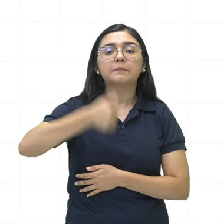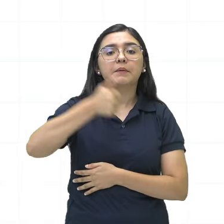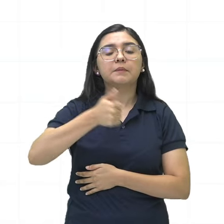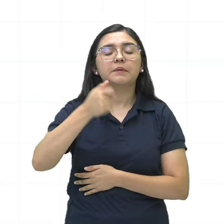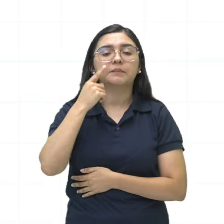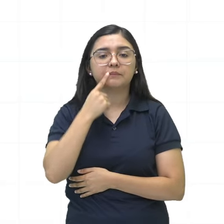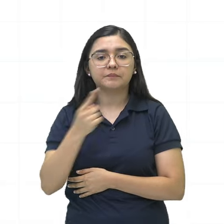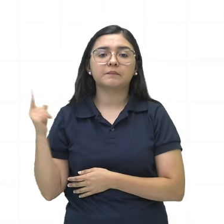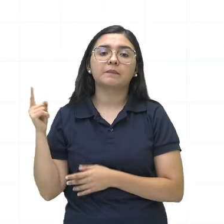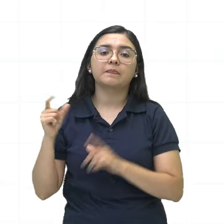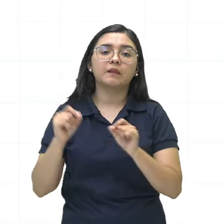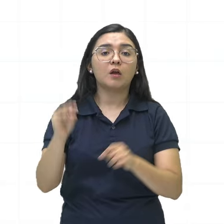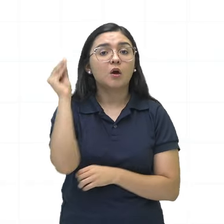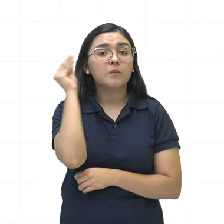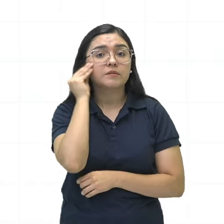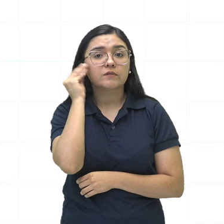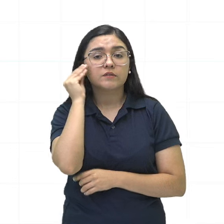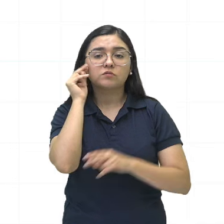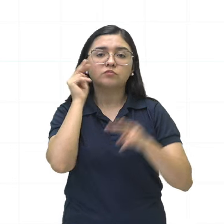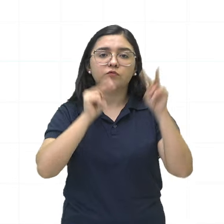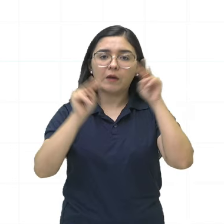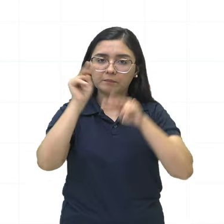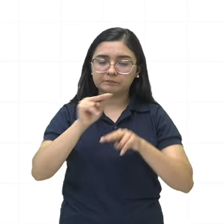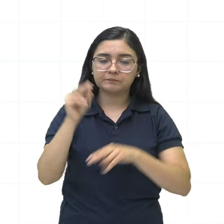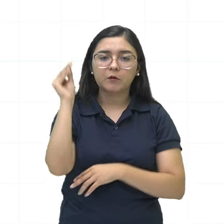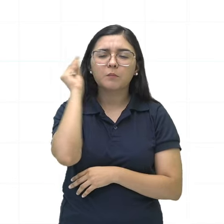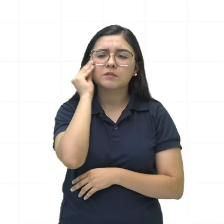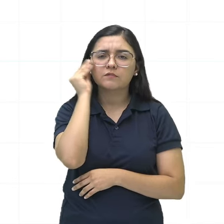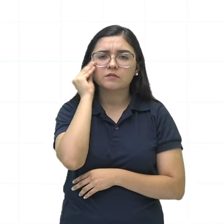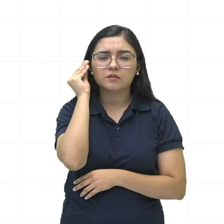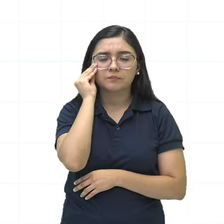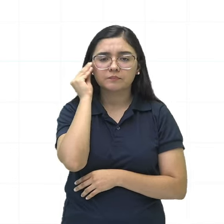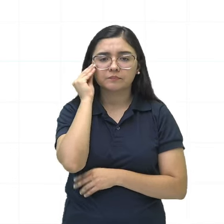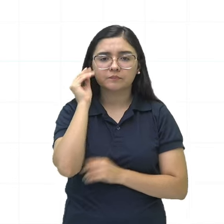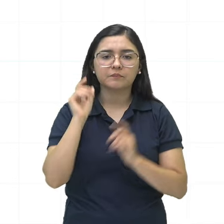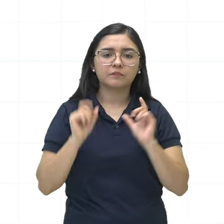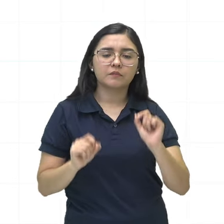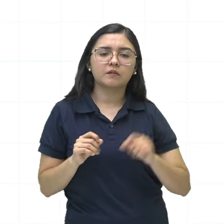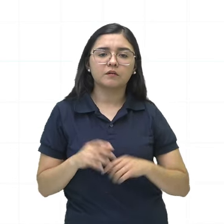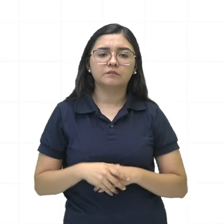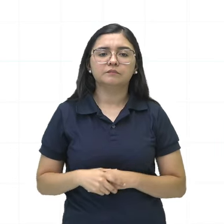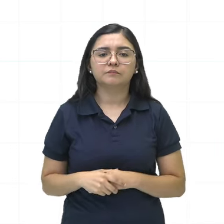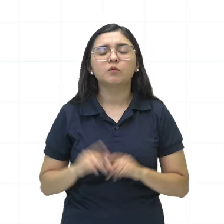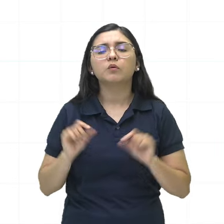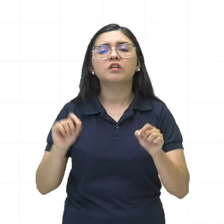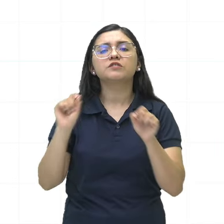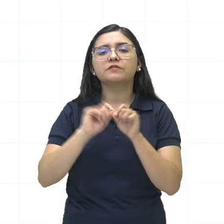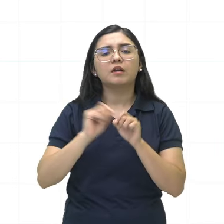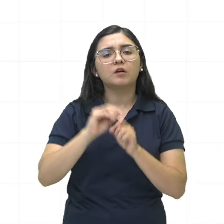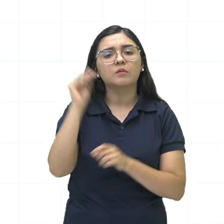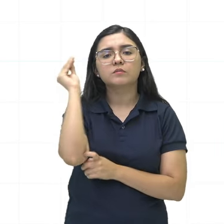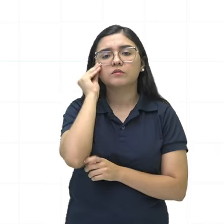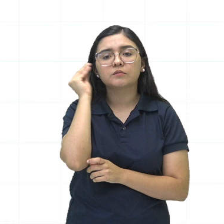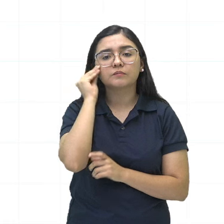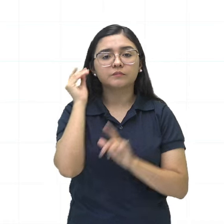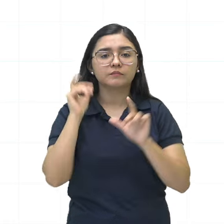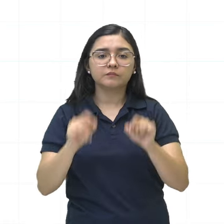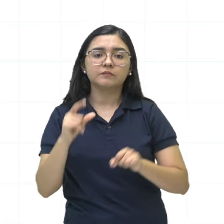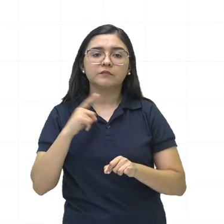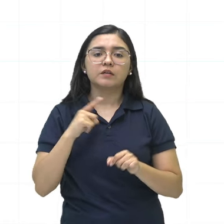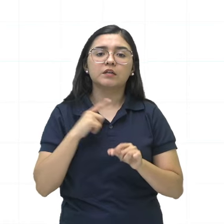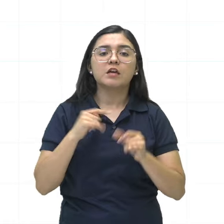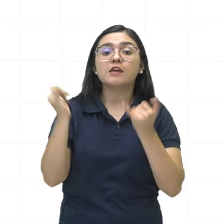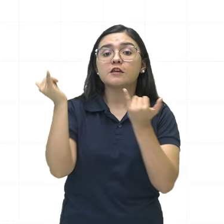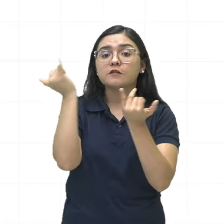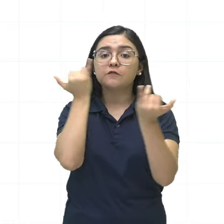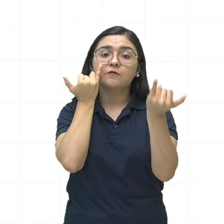coisa é a observação. O que é observação? O que a gente faz na observação? Ela envolve a coleta